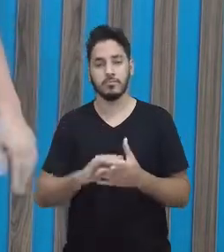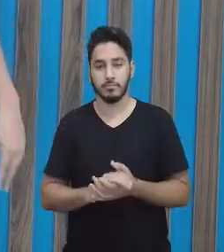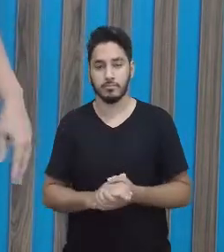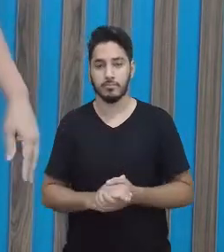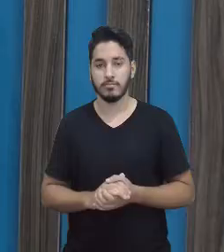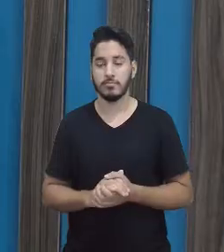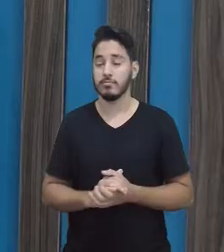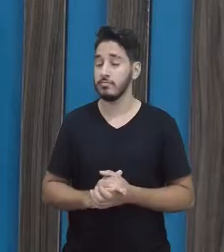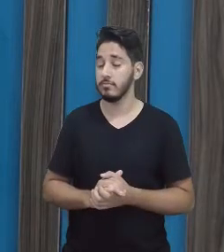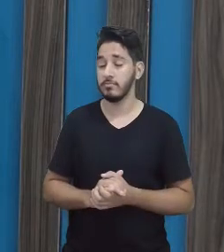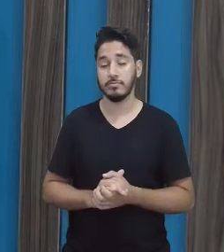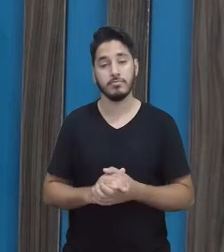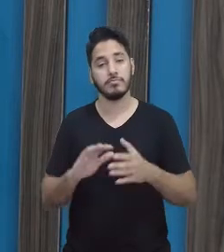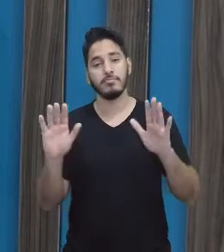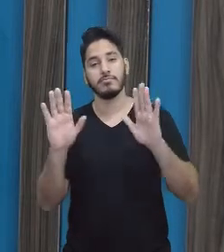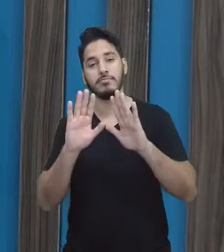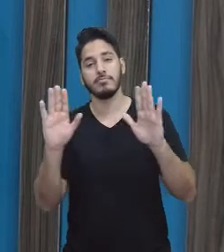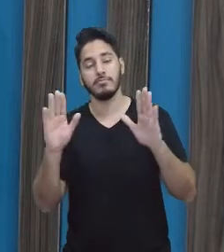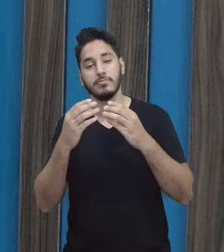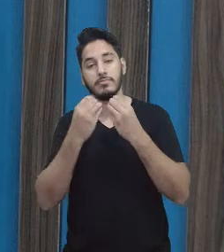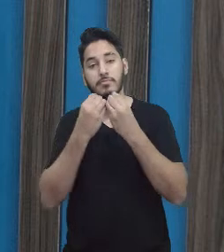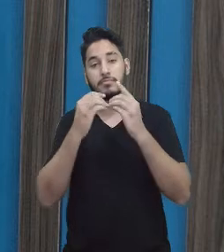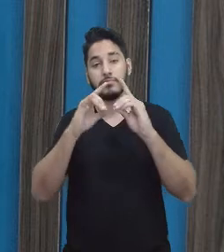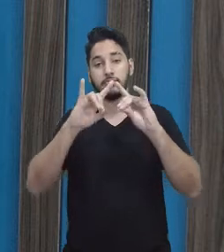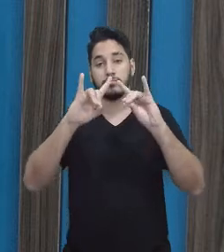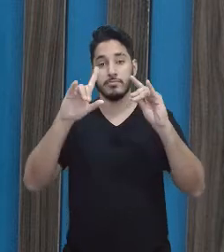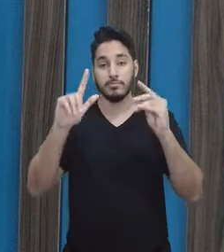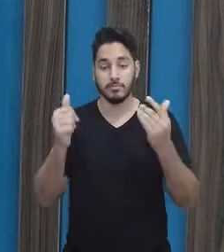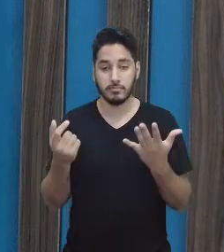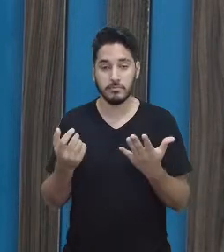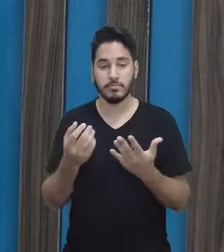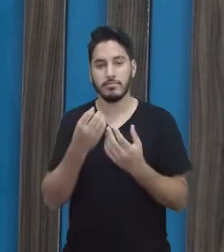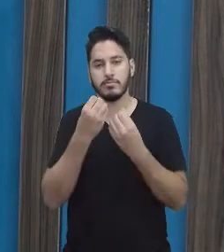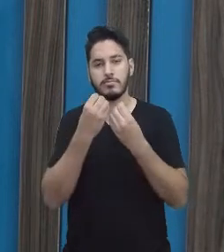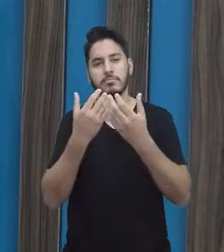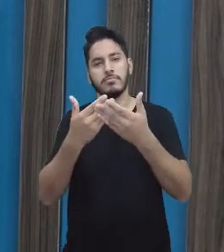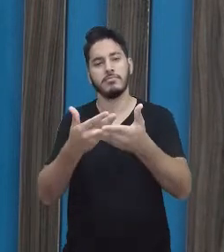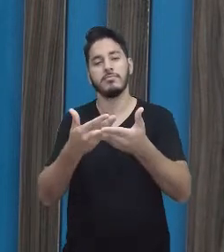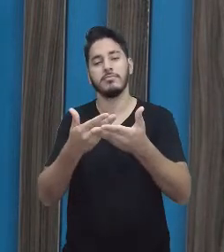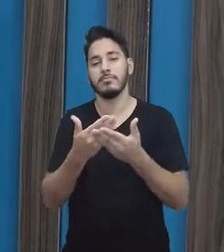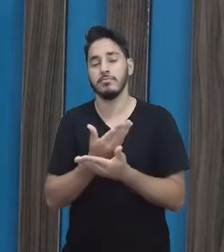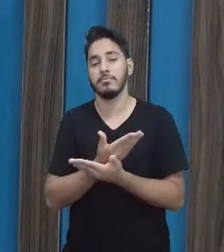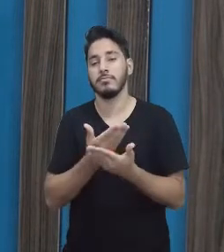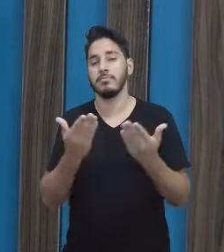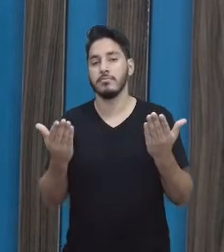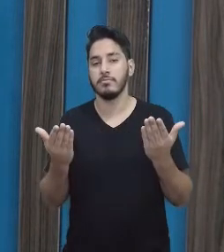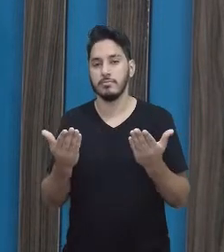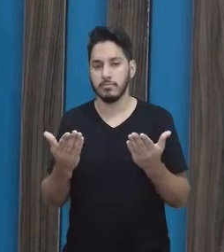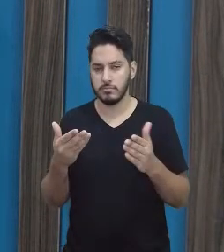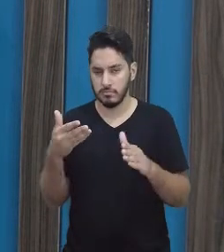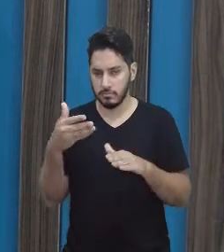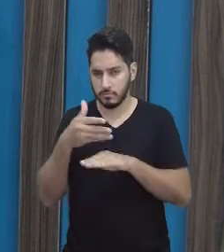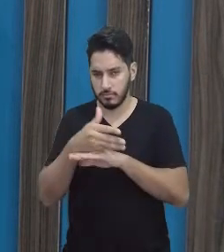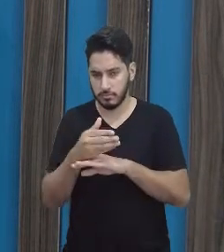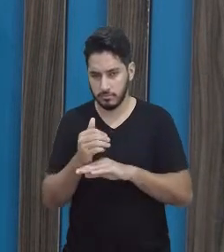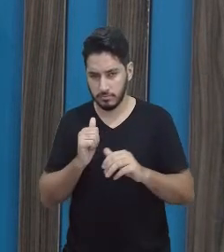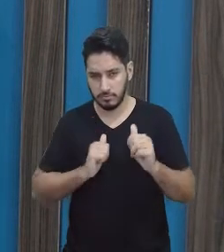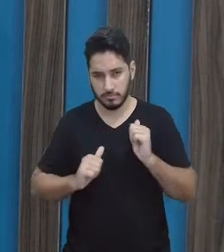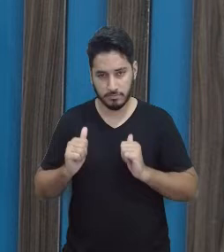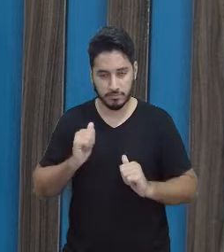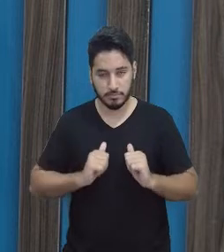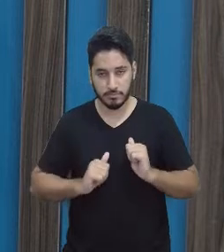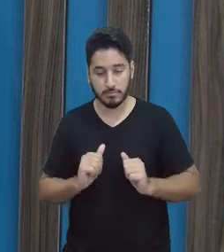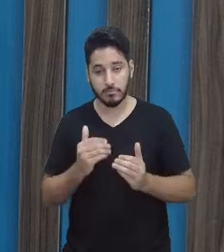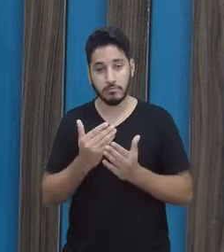companheira. Oi, pessoal, bom dia, sejam bem-vindos. Entra, vamos assistir